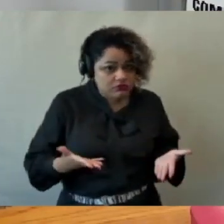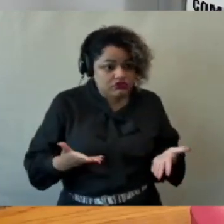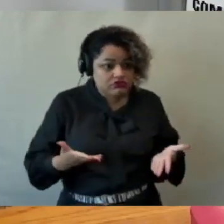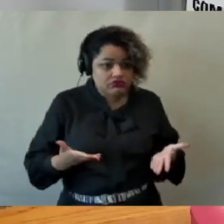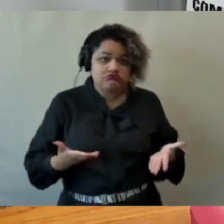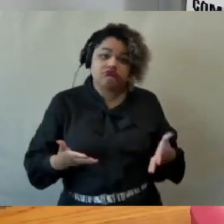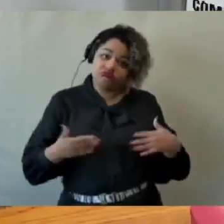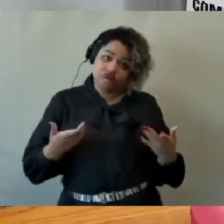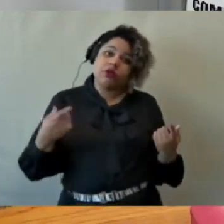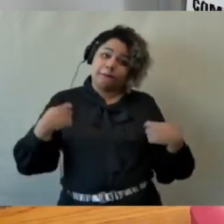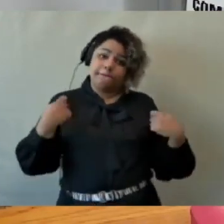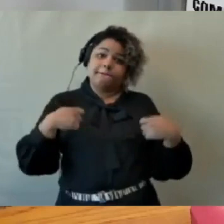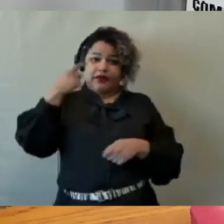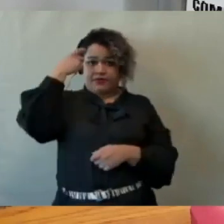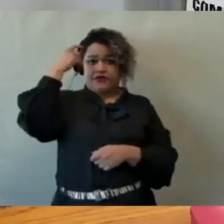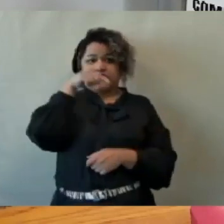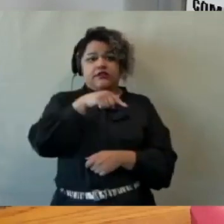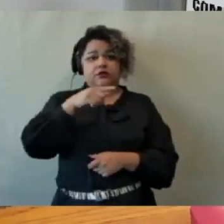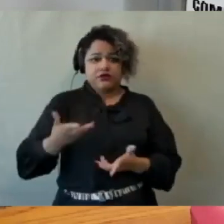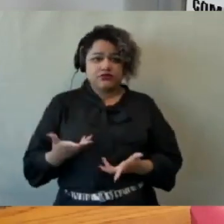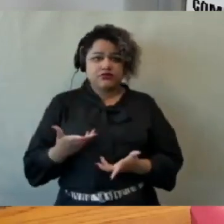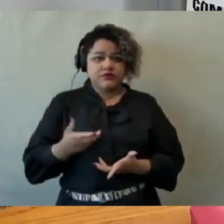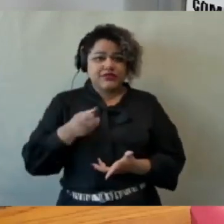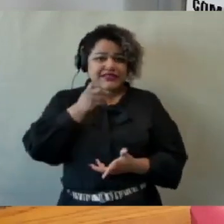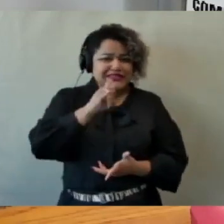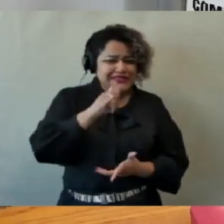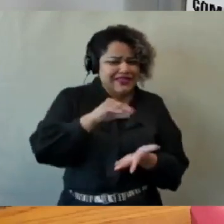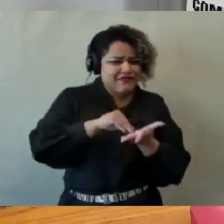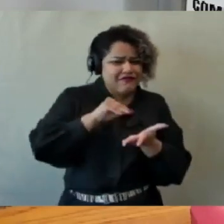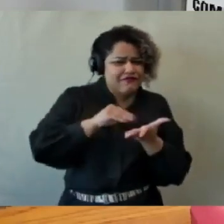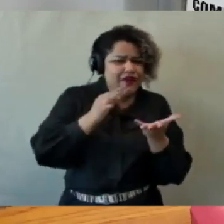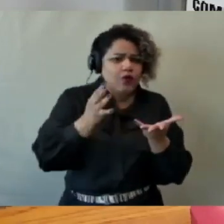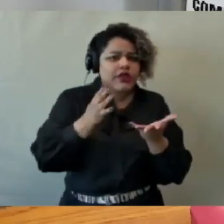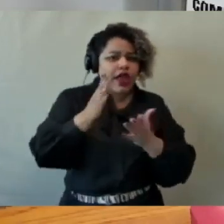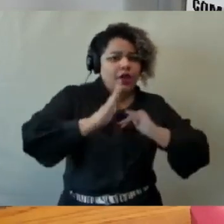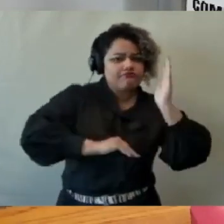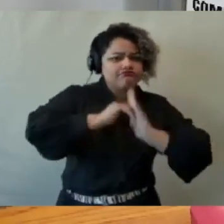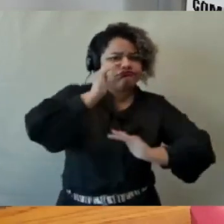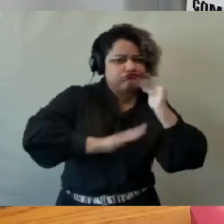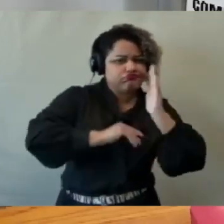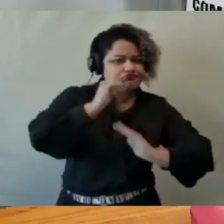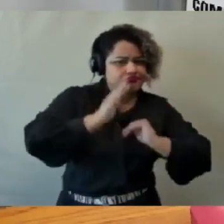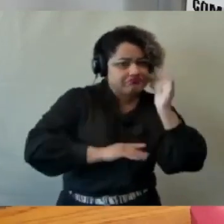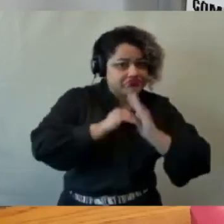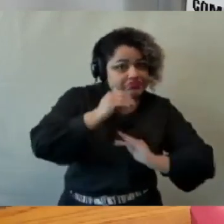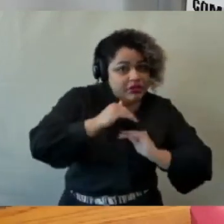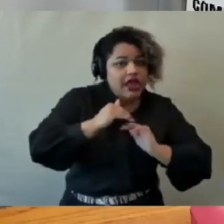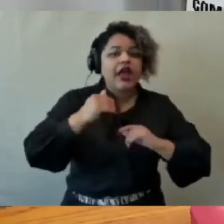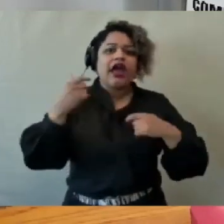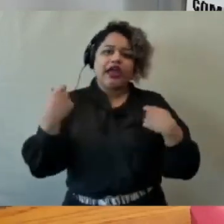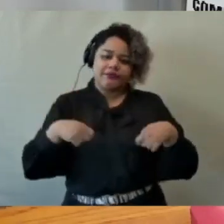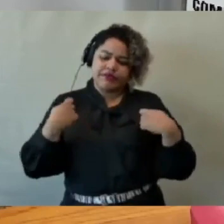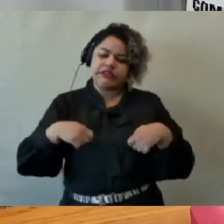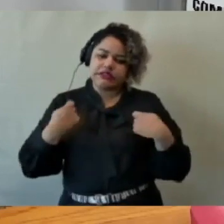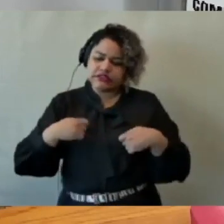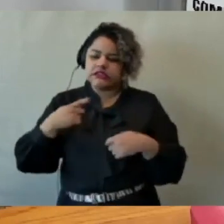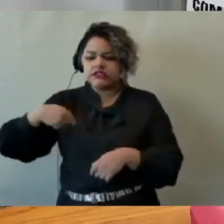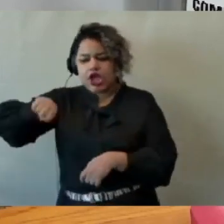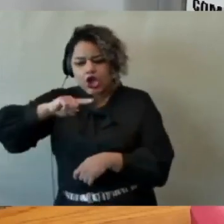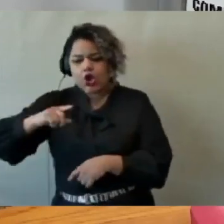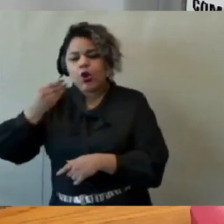consideração. Se existe uma falta de qualificação, então, a gente tem que correr atrás de qualificar. Nós não